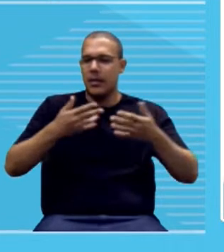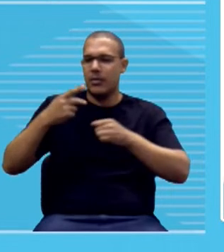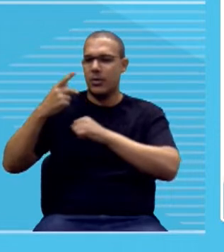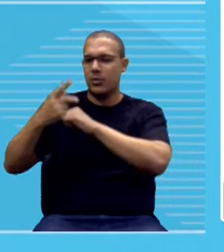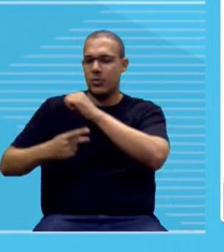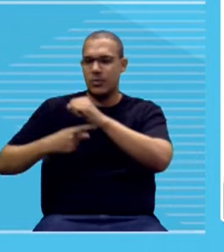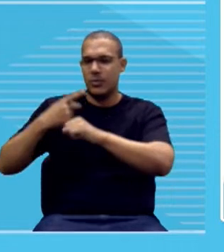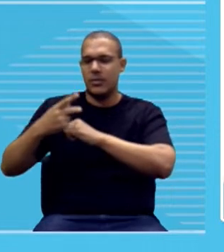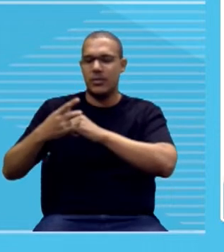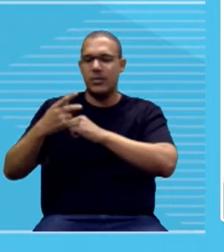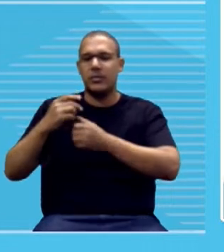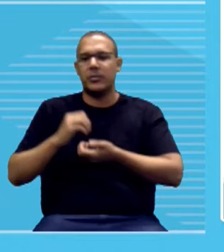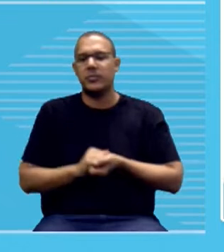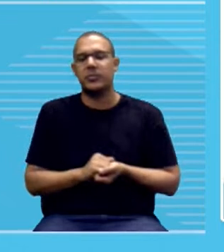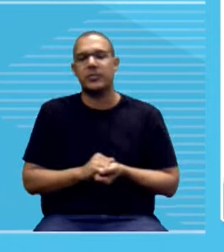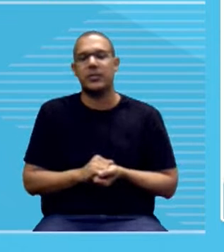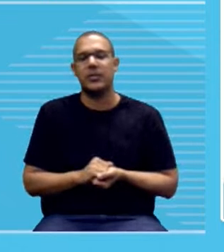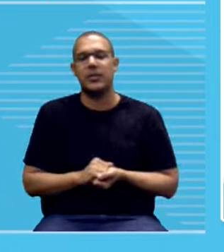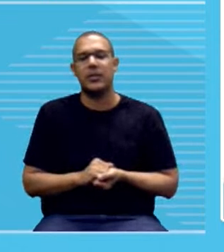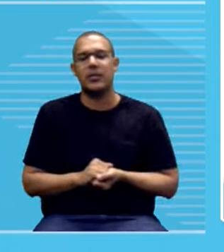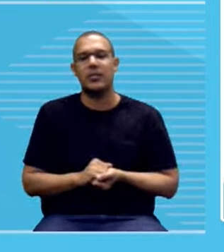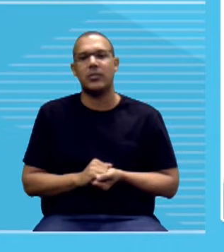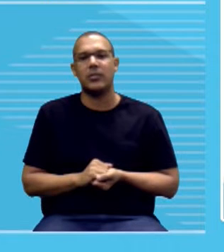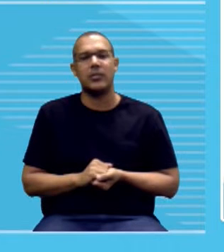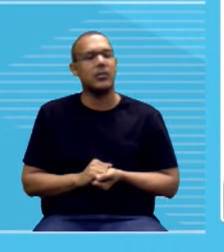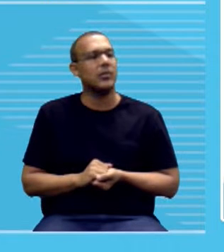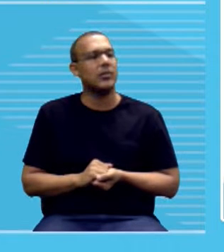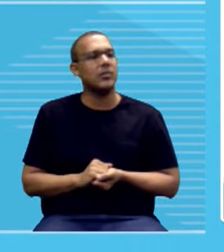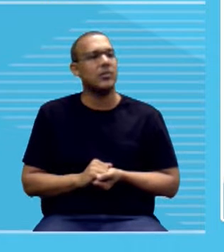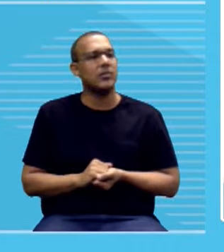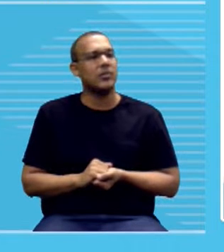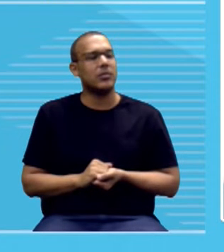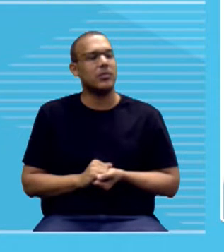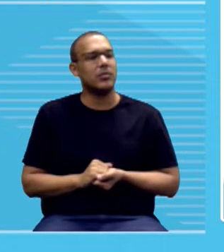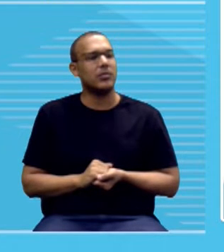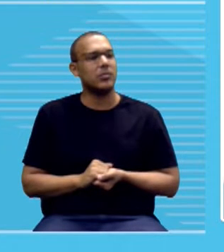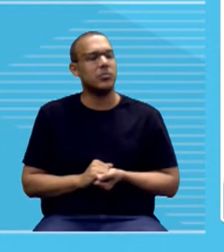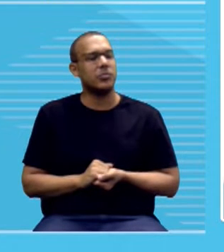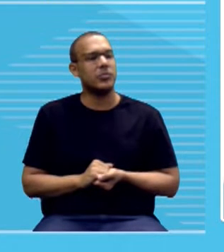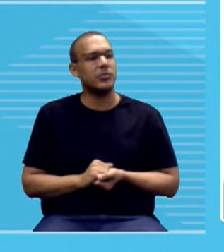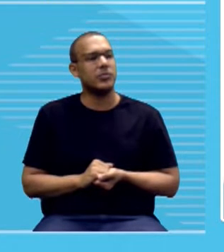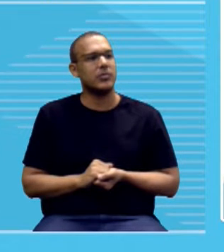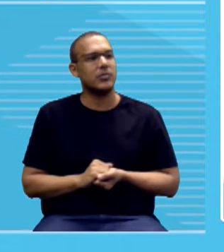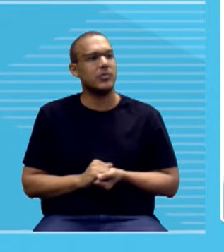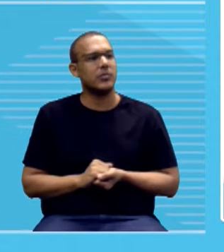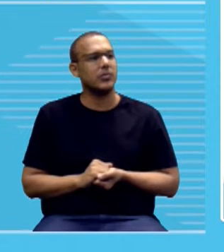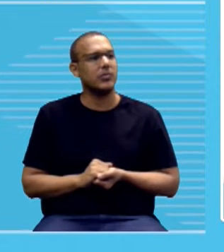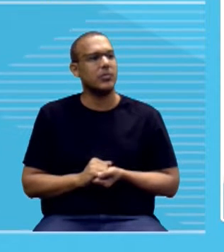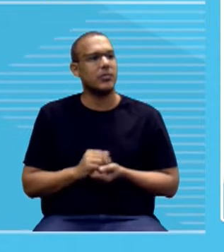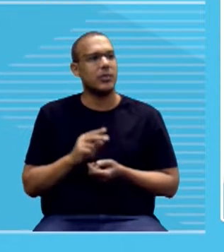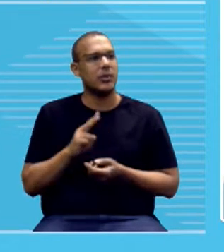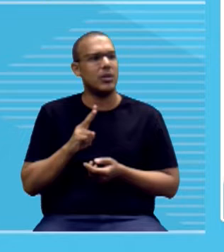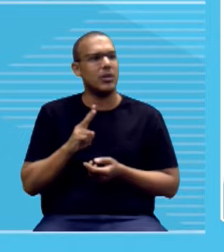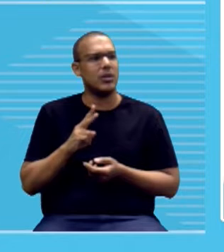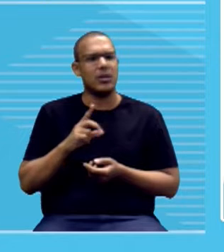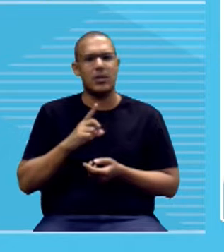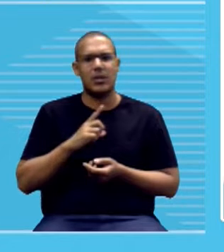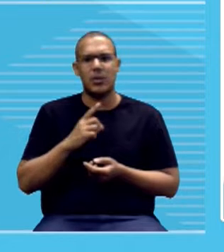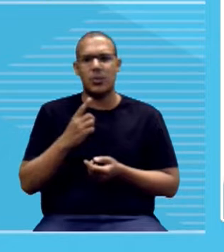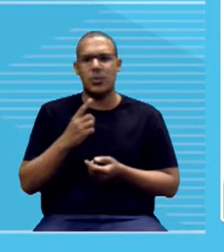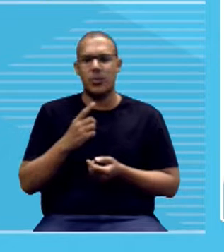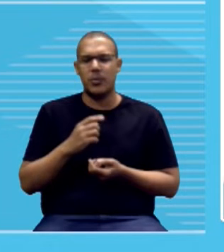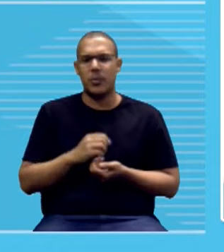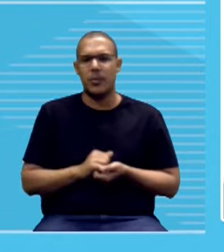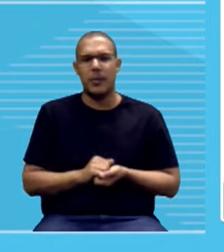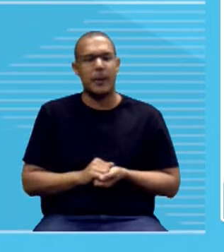chamada eletrosfera, o que determina o elemento atômico e seu número de prótons. O hidrogênio tem 1 próton, por isso que o número atômico dele é